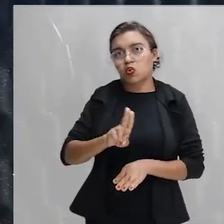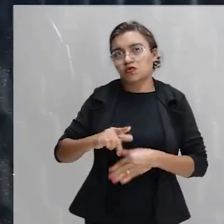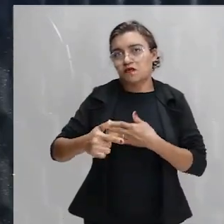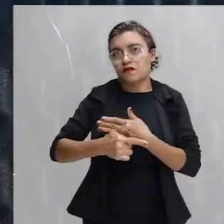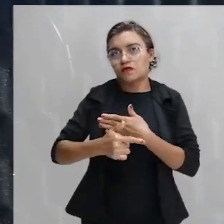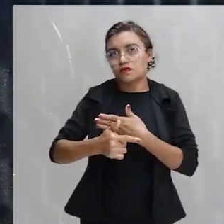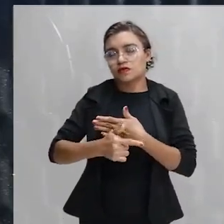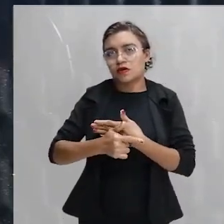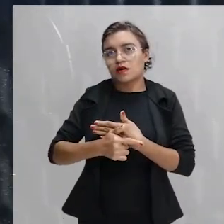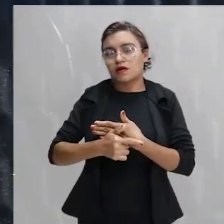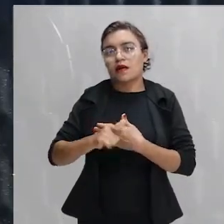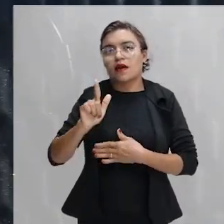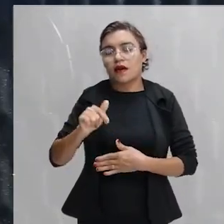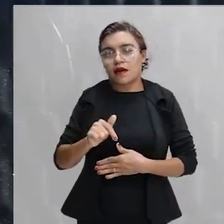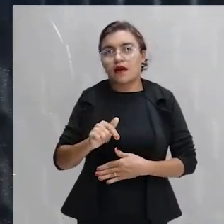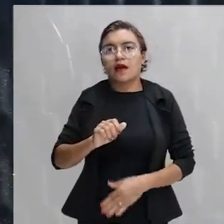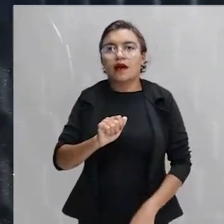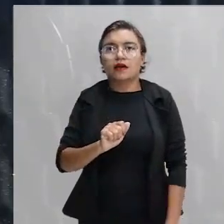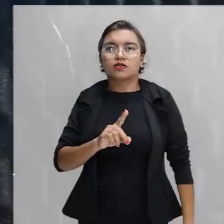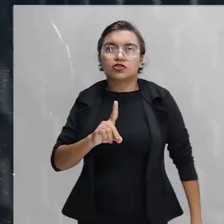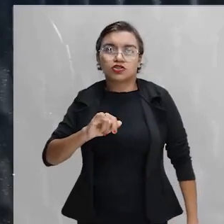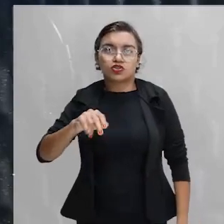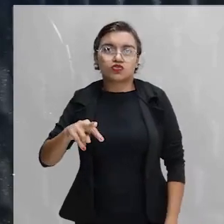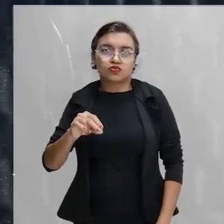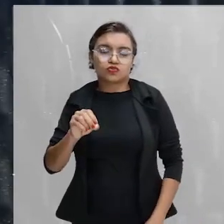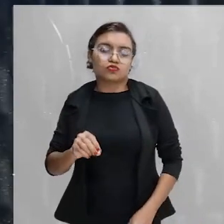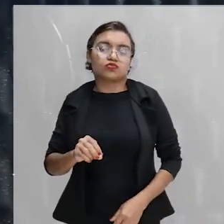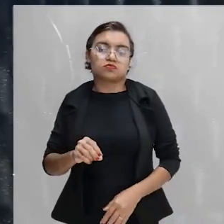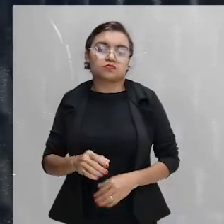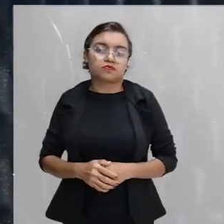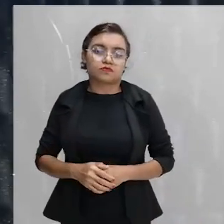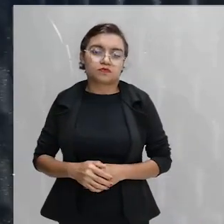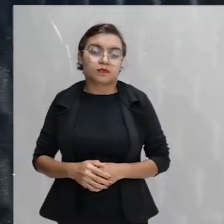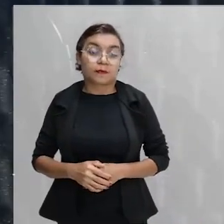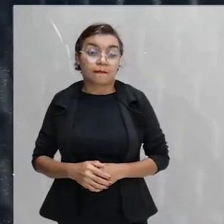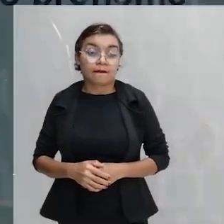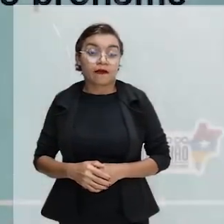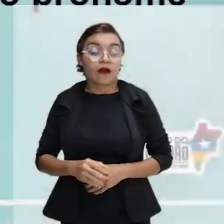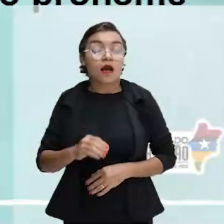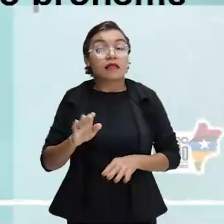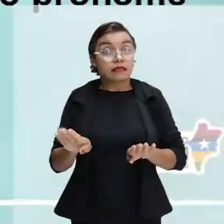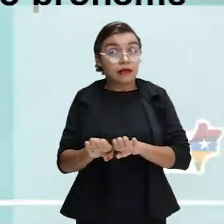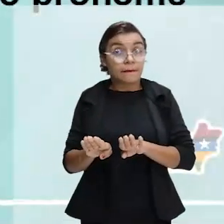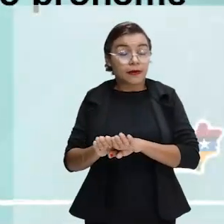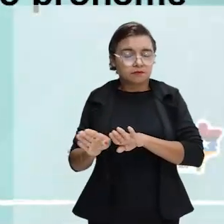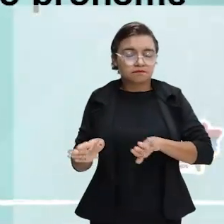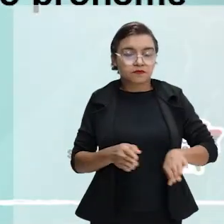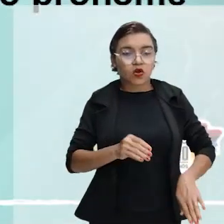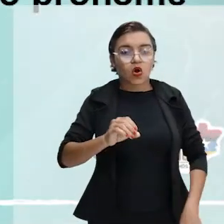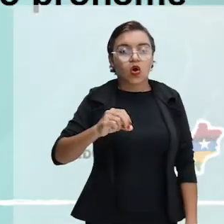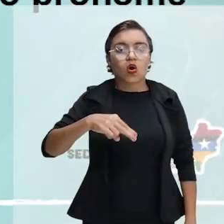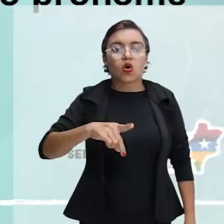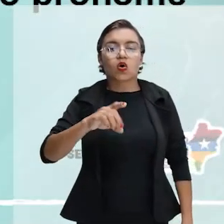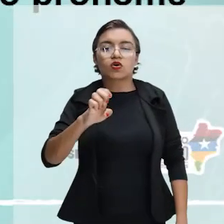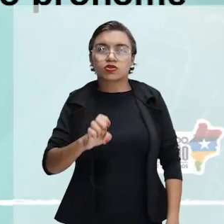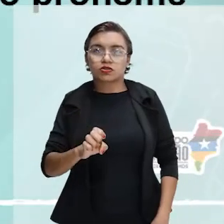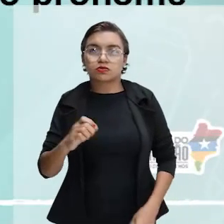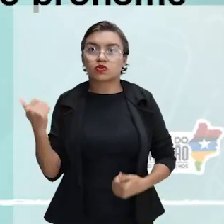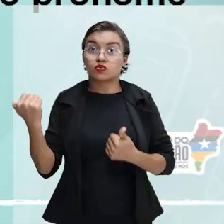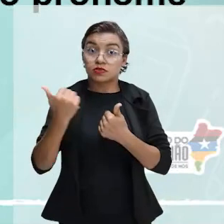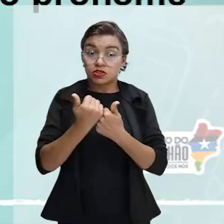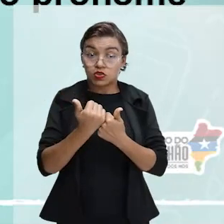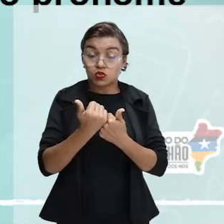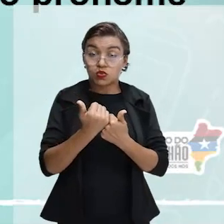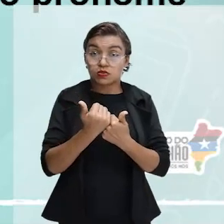função de adjunto adnominal. Aí tem o onde, que pode ser substituído em que,